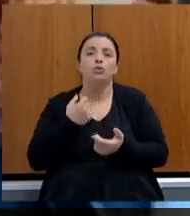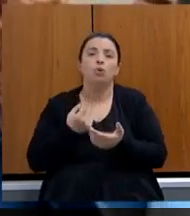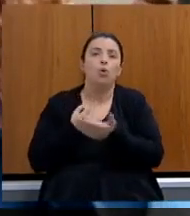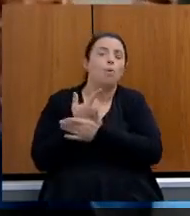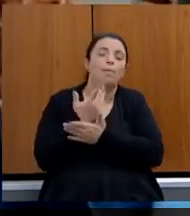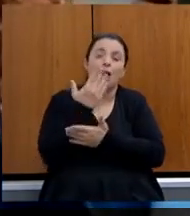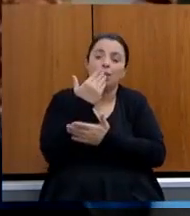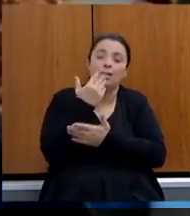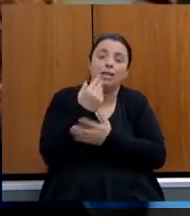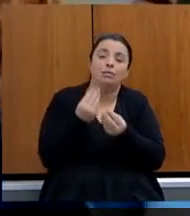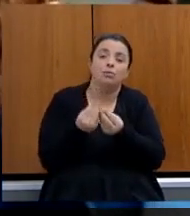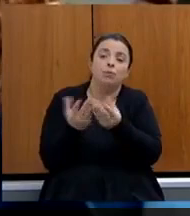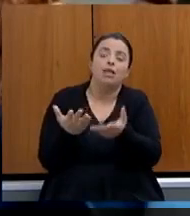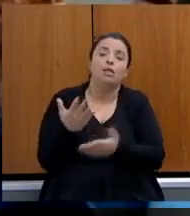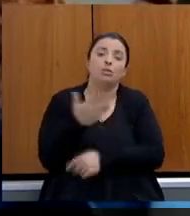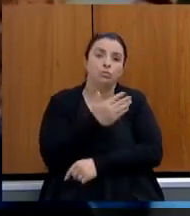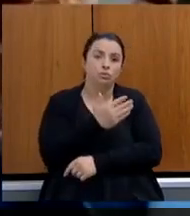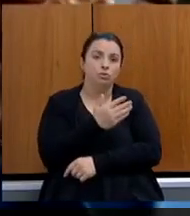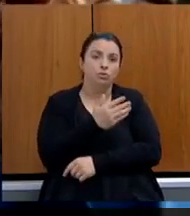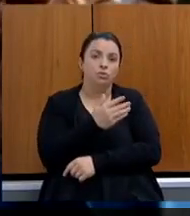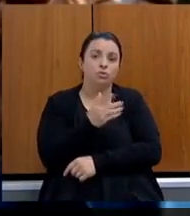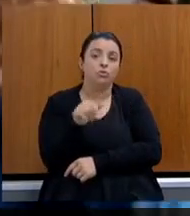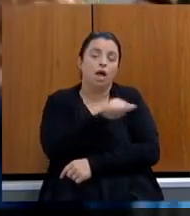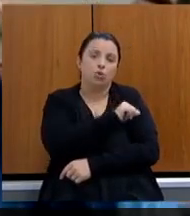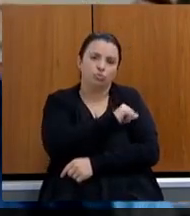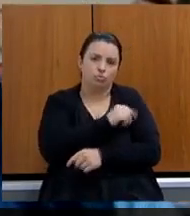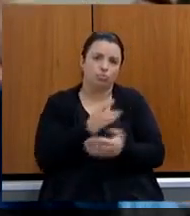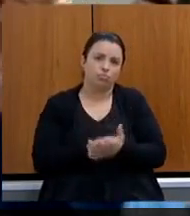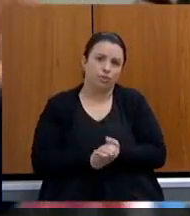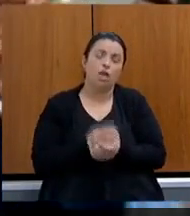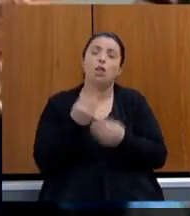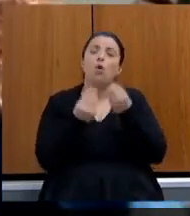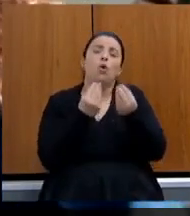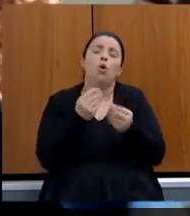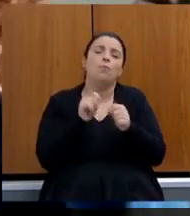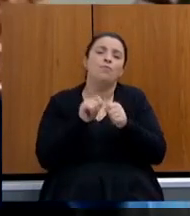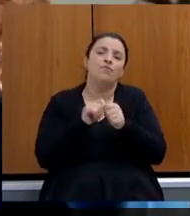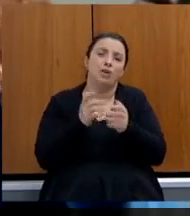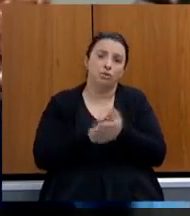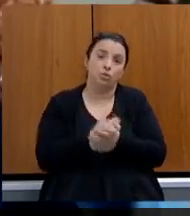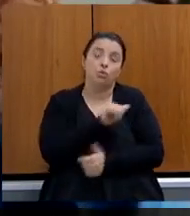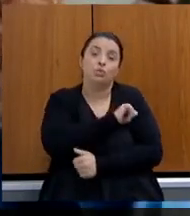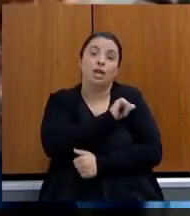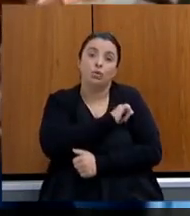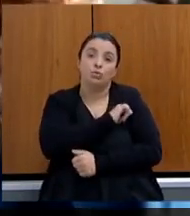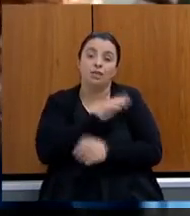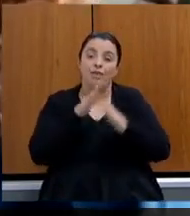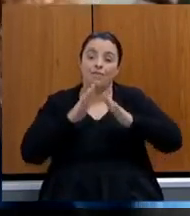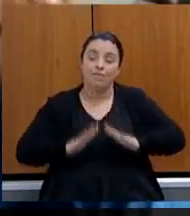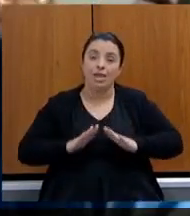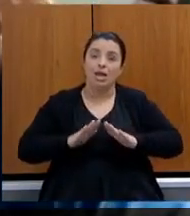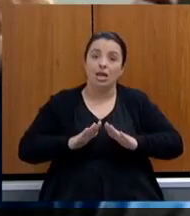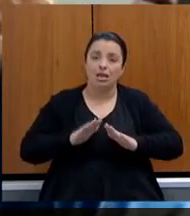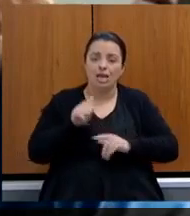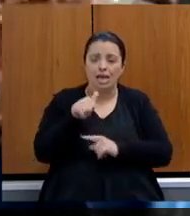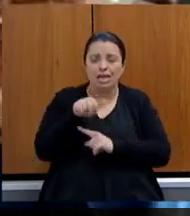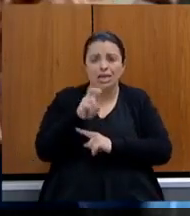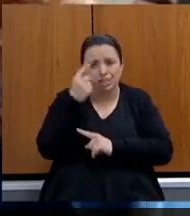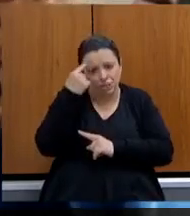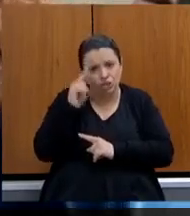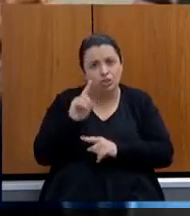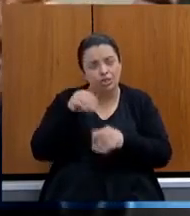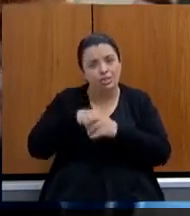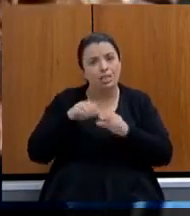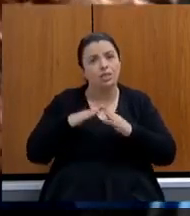faz para poder fazer com que os alunos que ficam 15 dias dentro da escola como é que vai fazer para